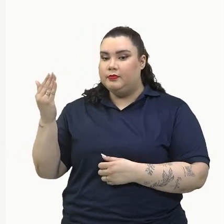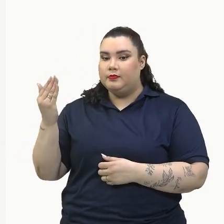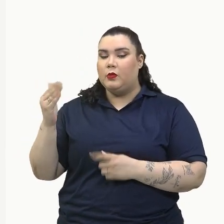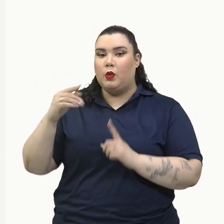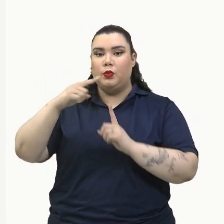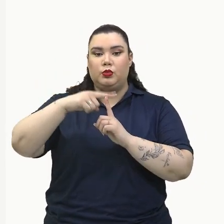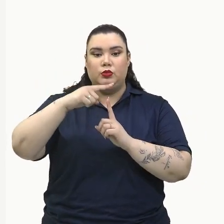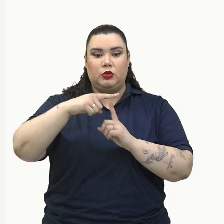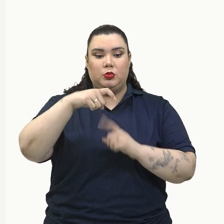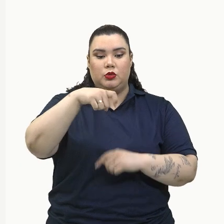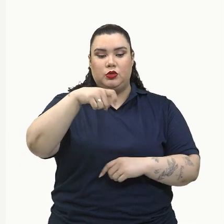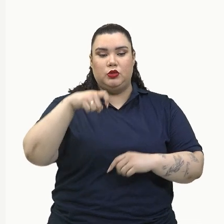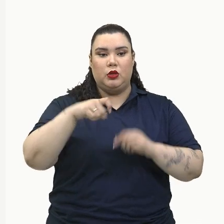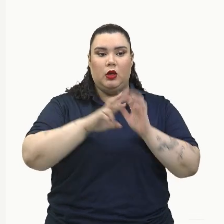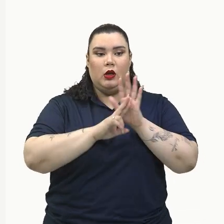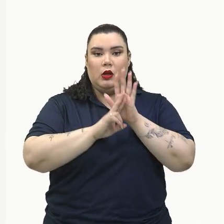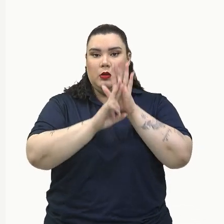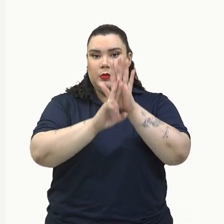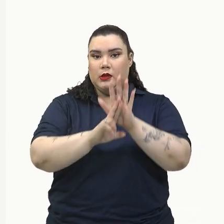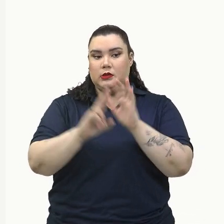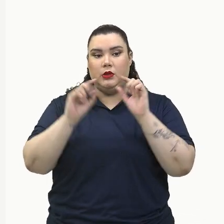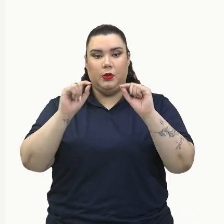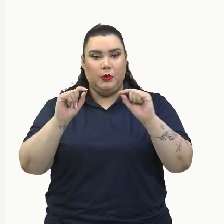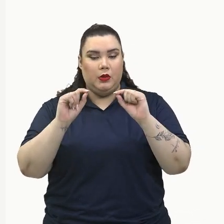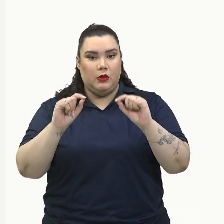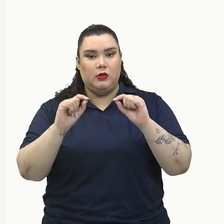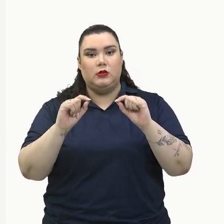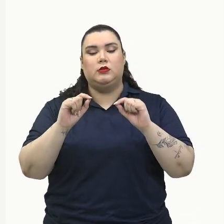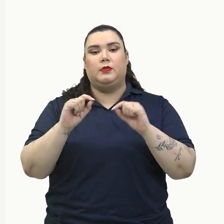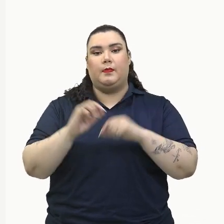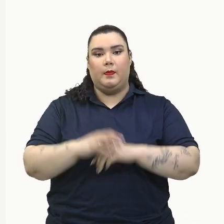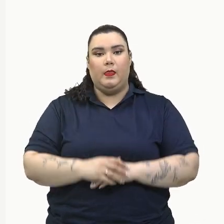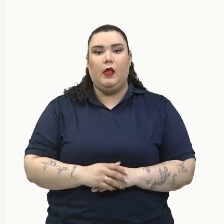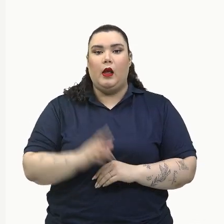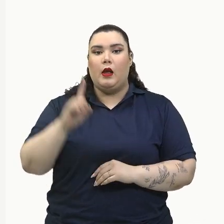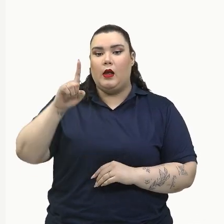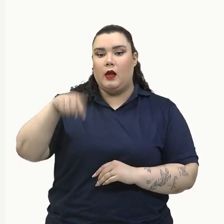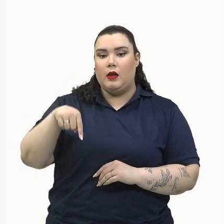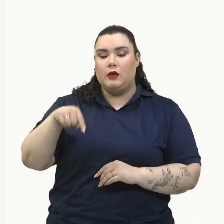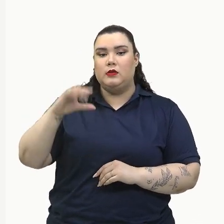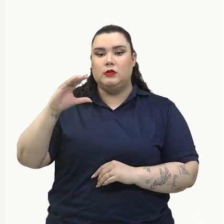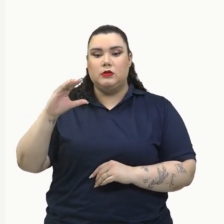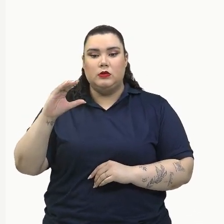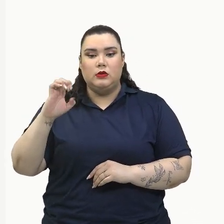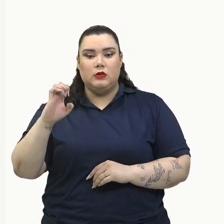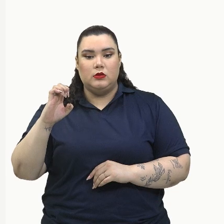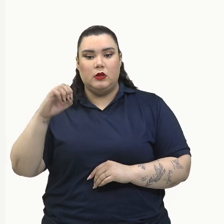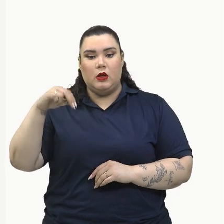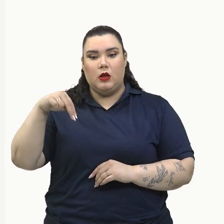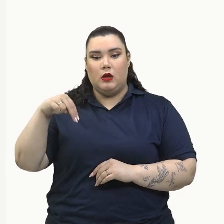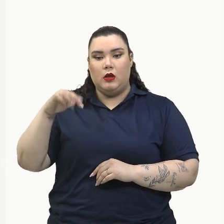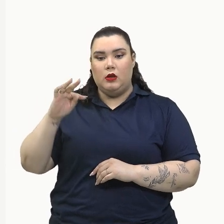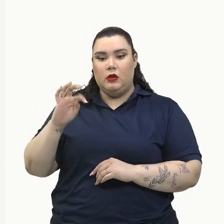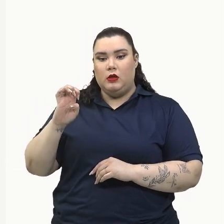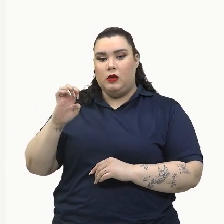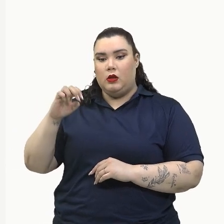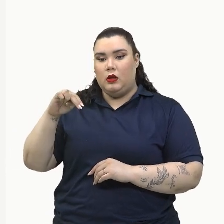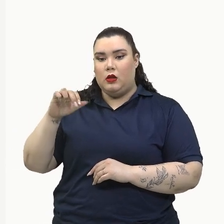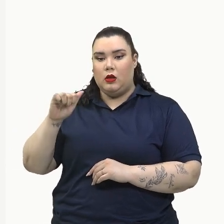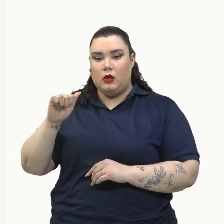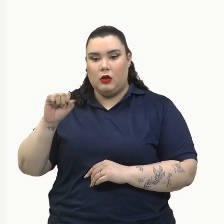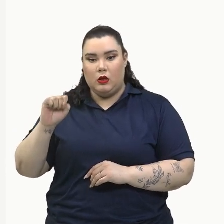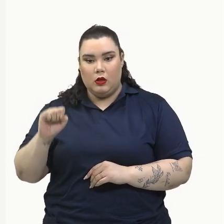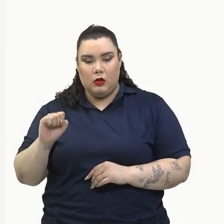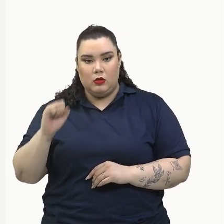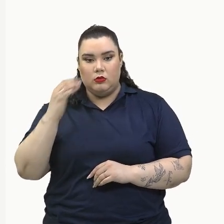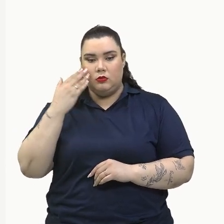unidade X de brinquedos vendidas e produzidas, né, está em que unidade de medida? Centenas. E